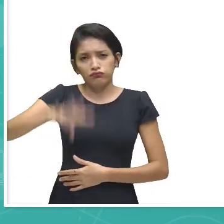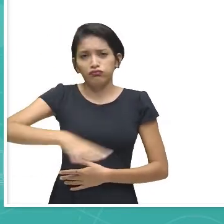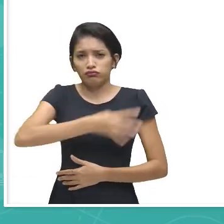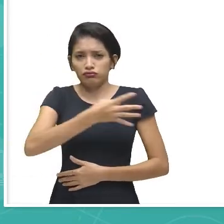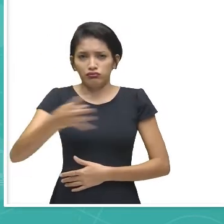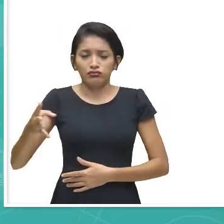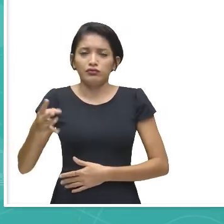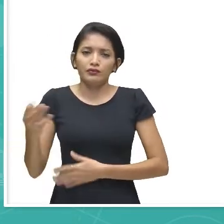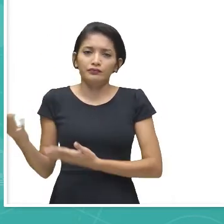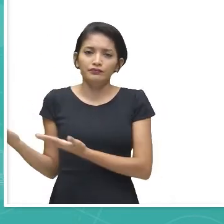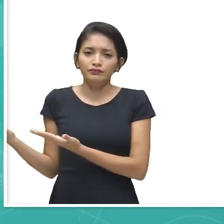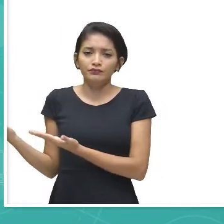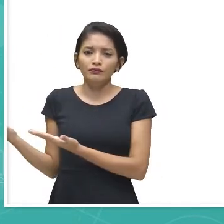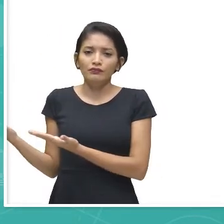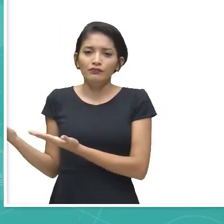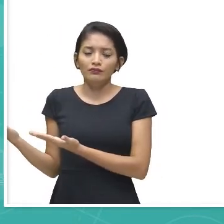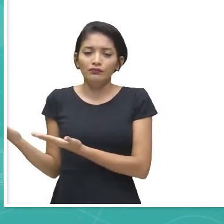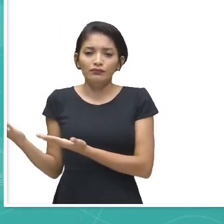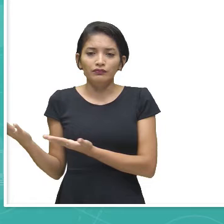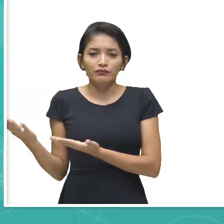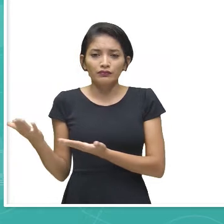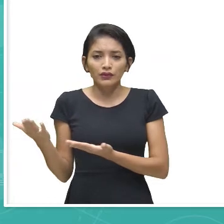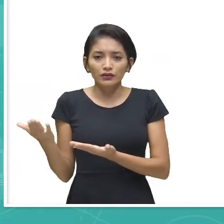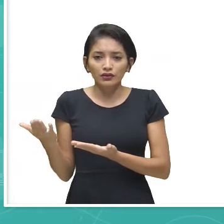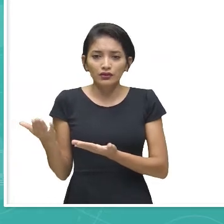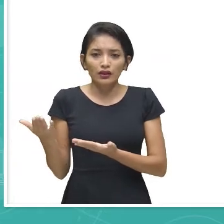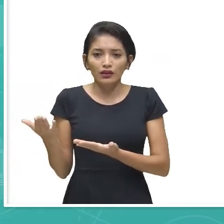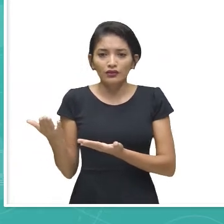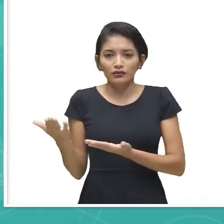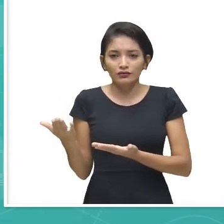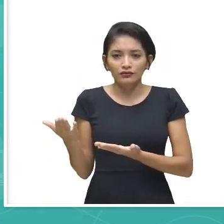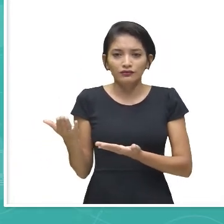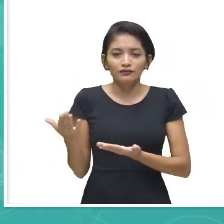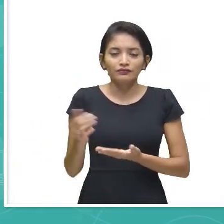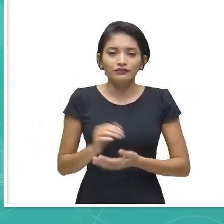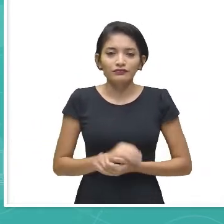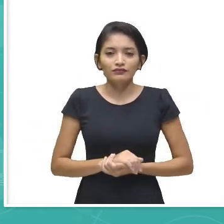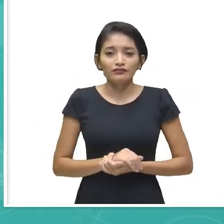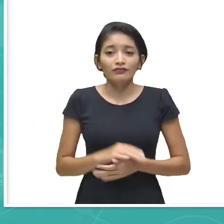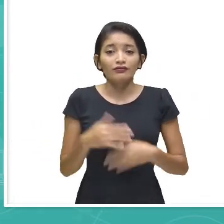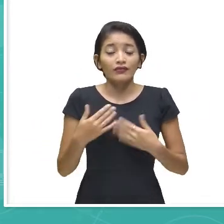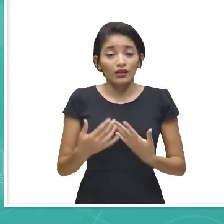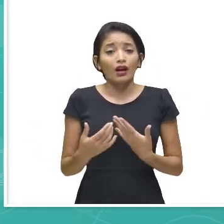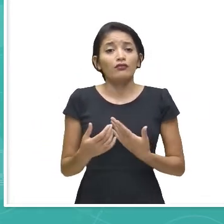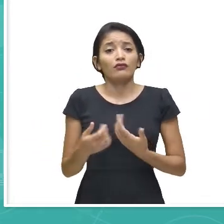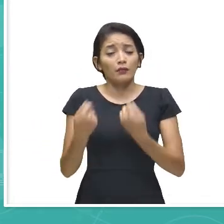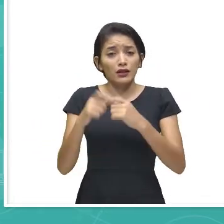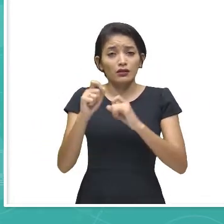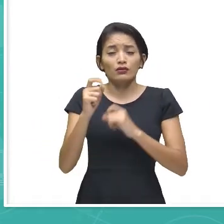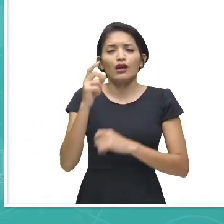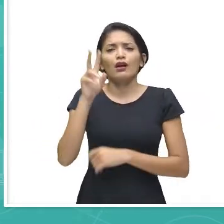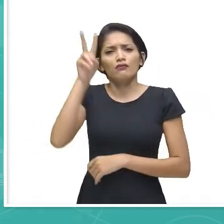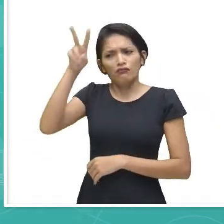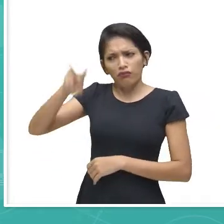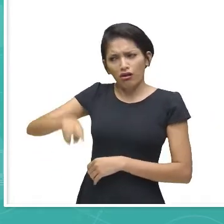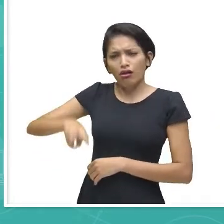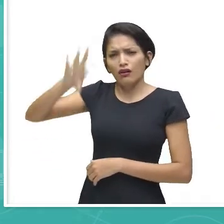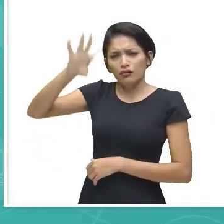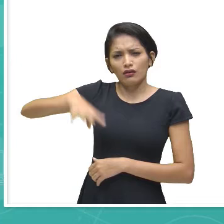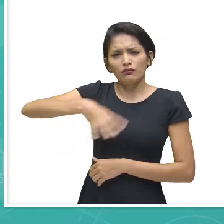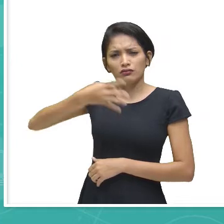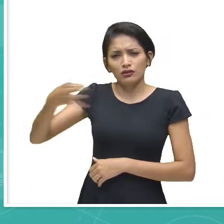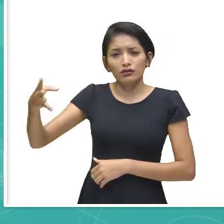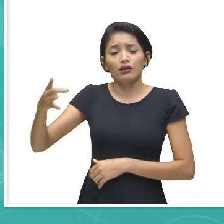tabela de IMC. Então, quando você faz esse cálculo, você vai ter que recorrer à tabela e fazer